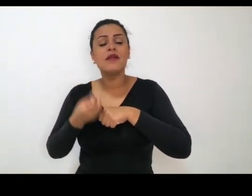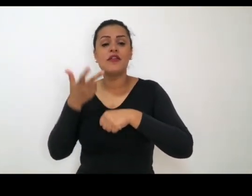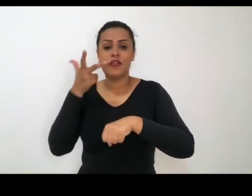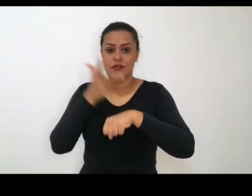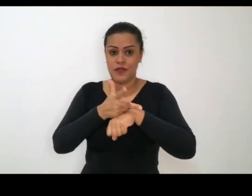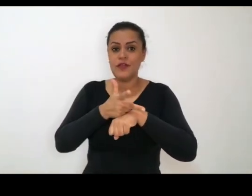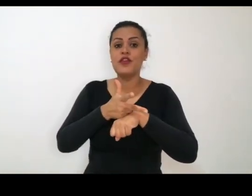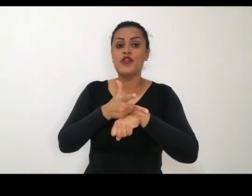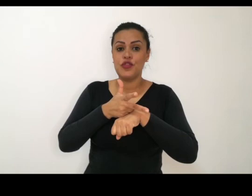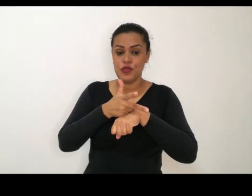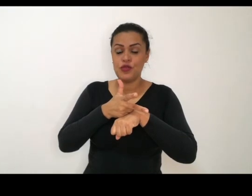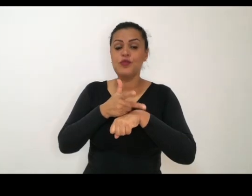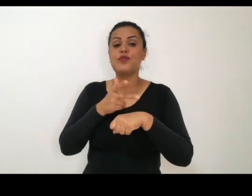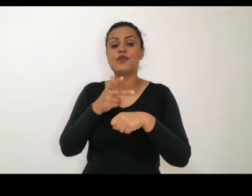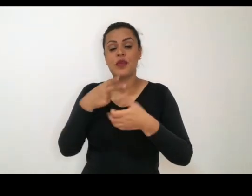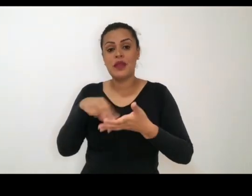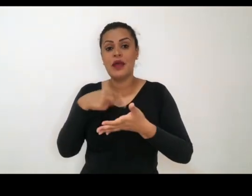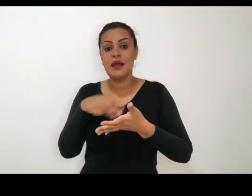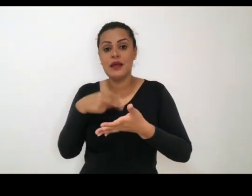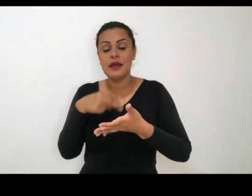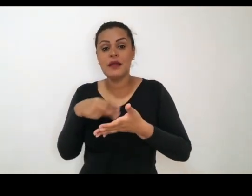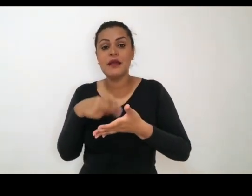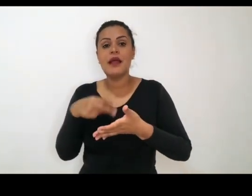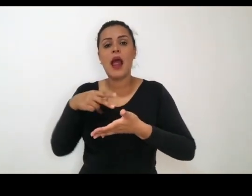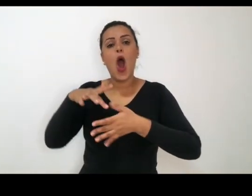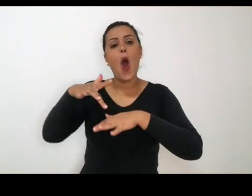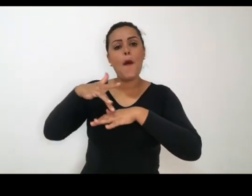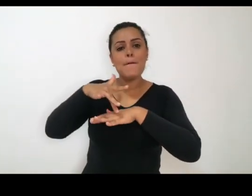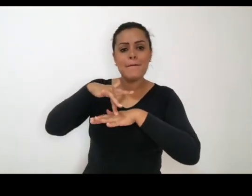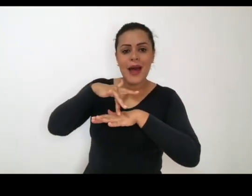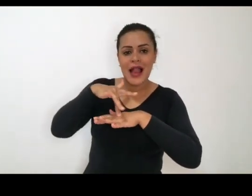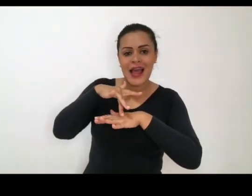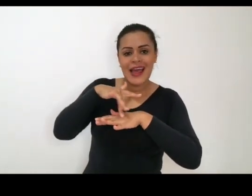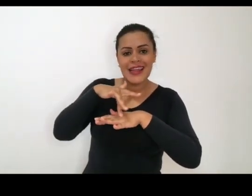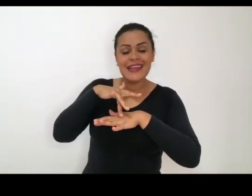bailarinas ou como corpos que estão em cena, mas também como